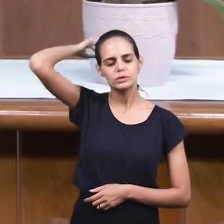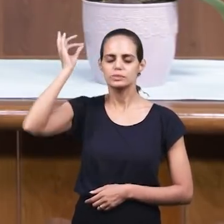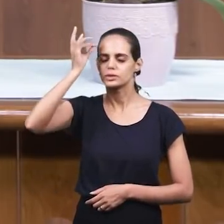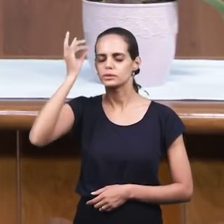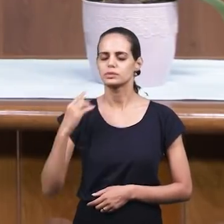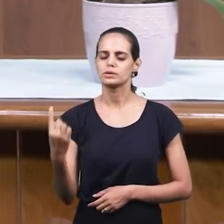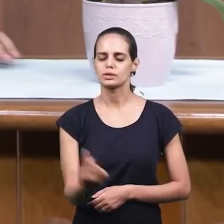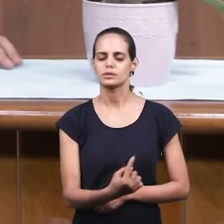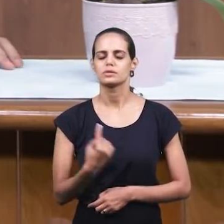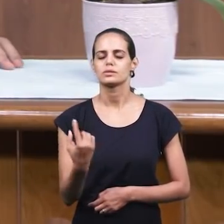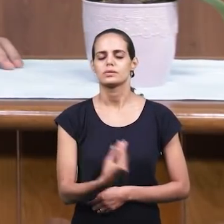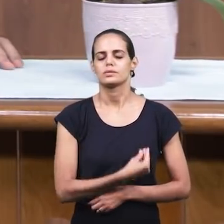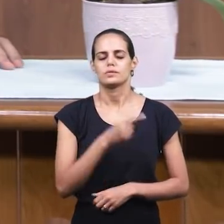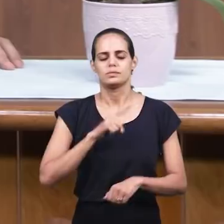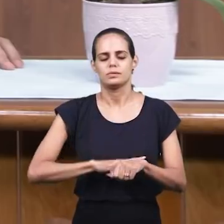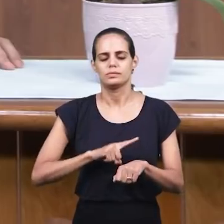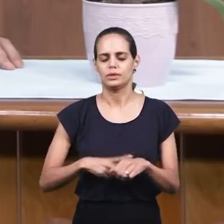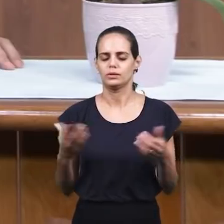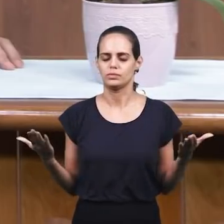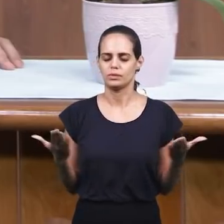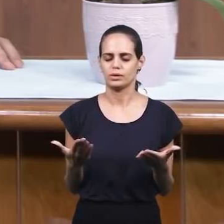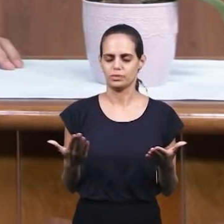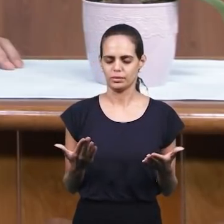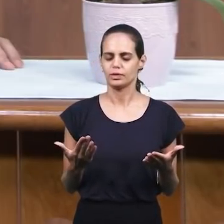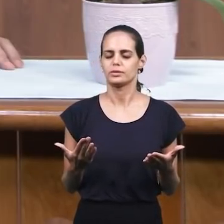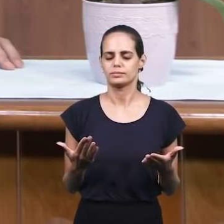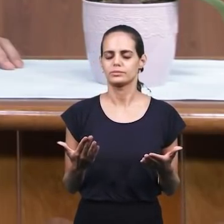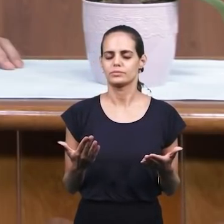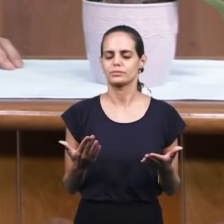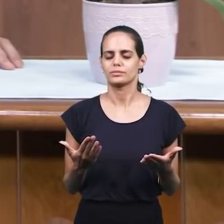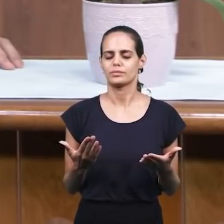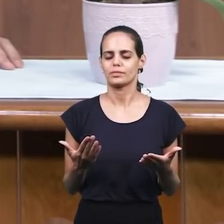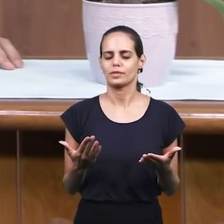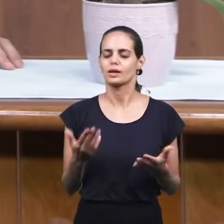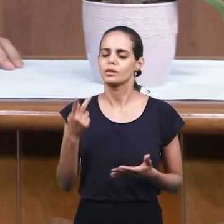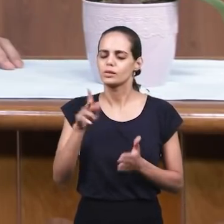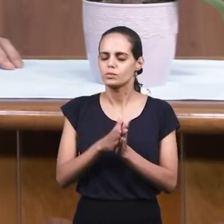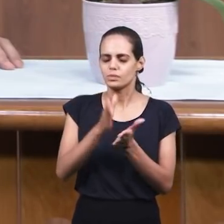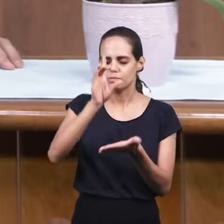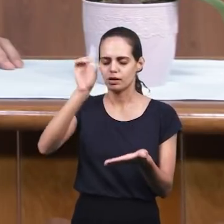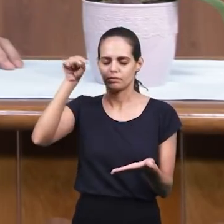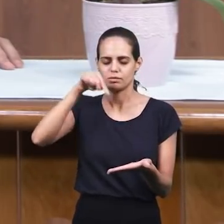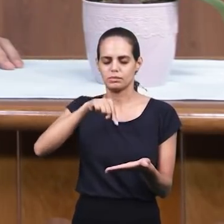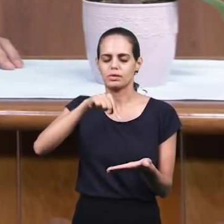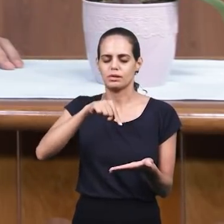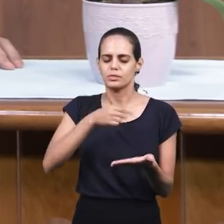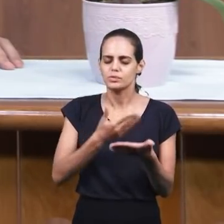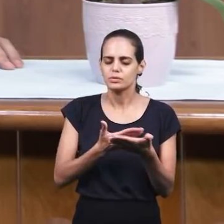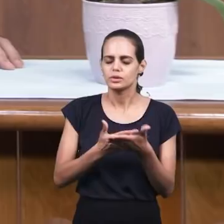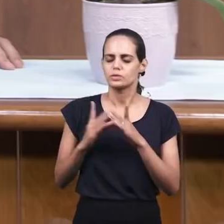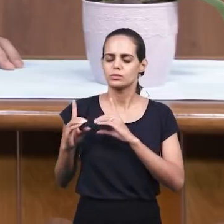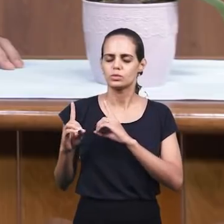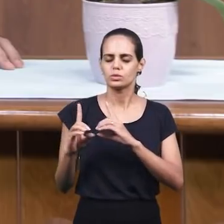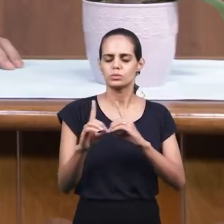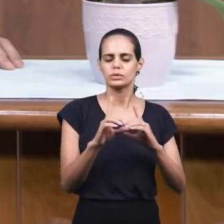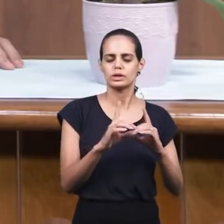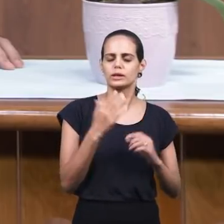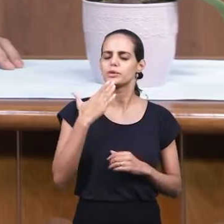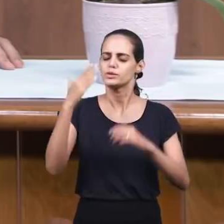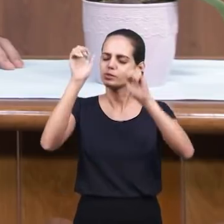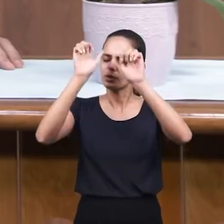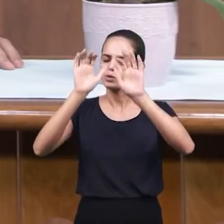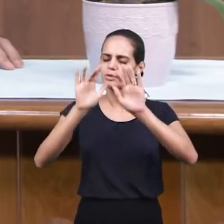nossas vidas para este momento em que estaremos aqui tratando, Senhor, da Tua palavra e da Tua doutrina. Assim pedimos, nos abençoa,